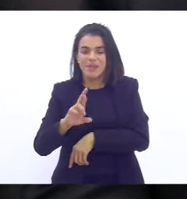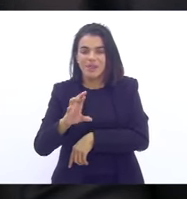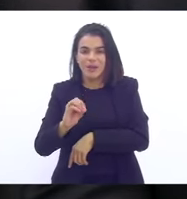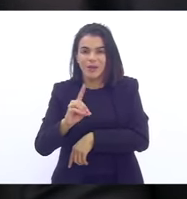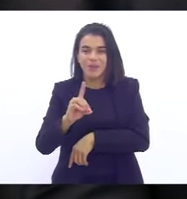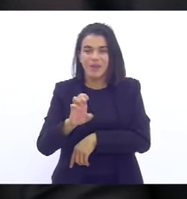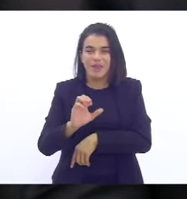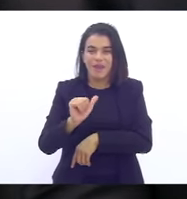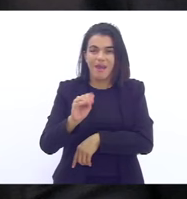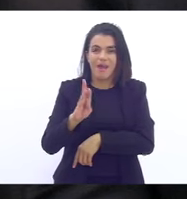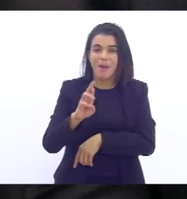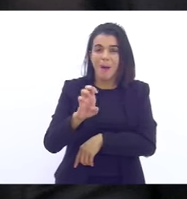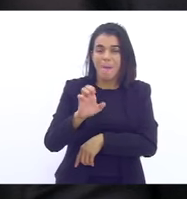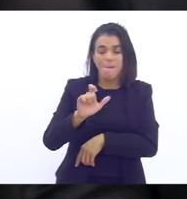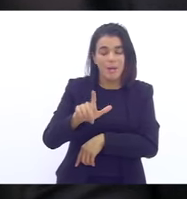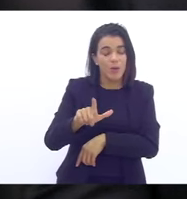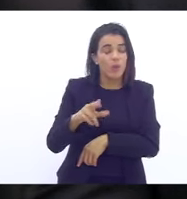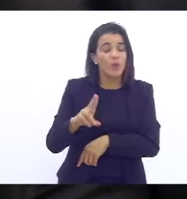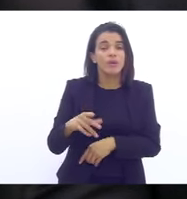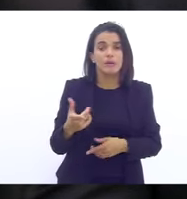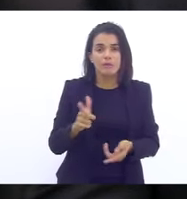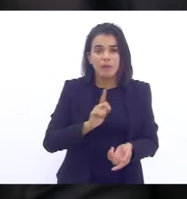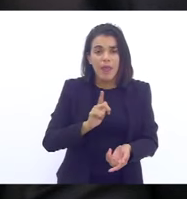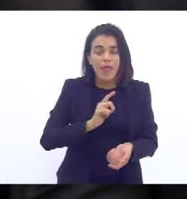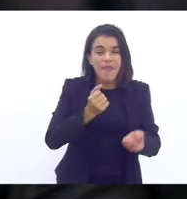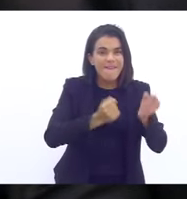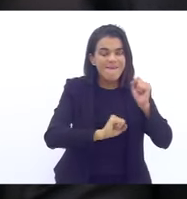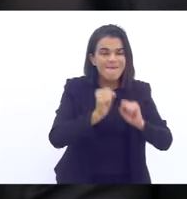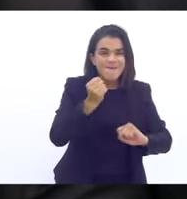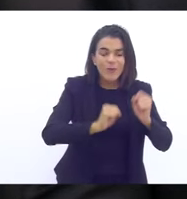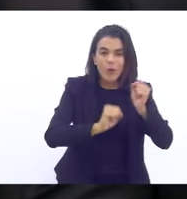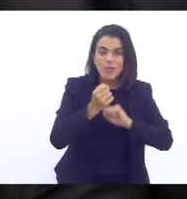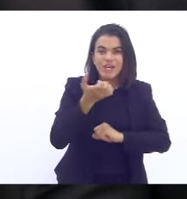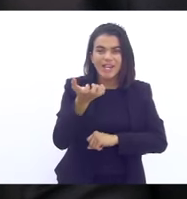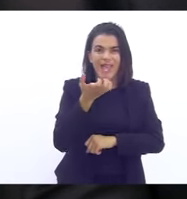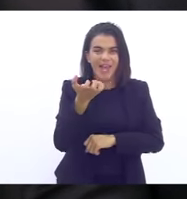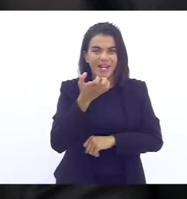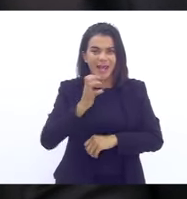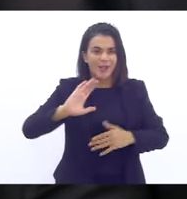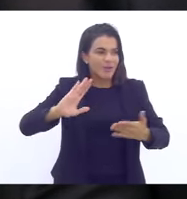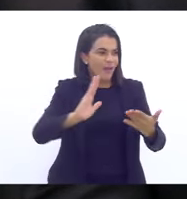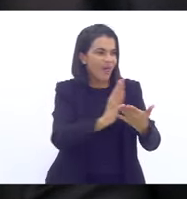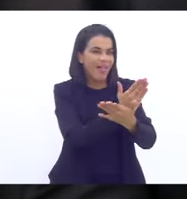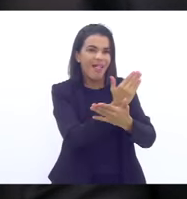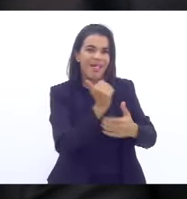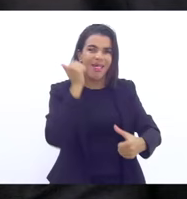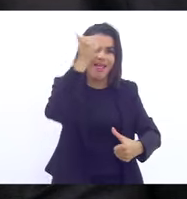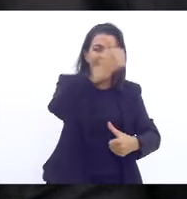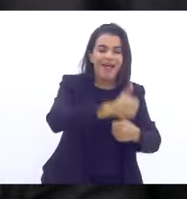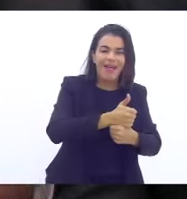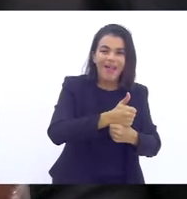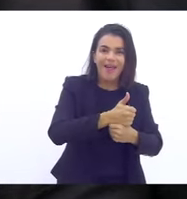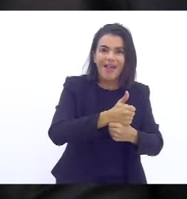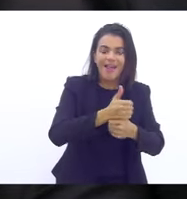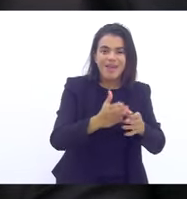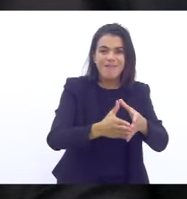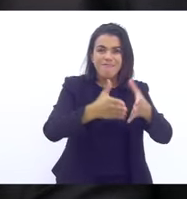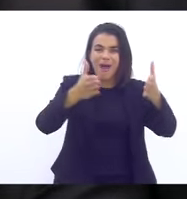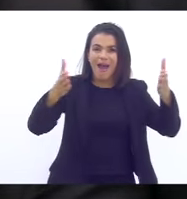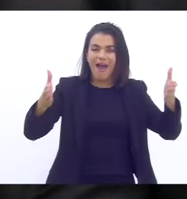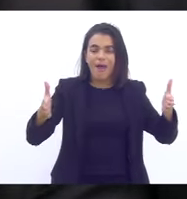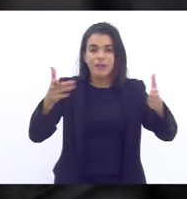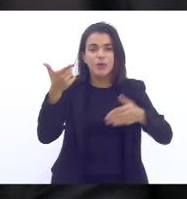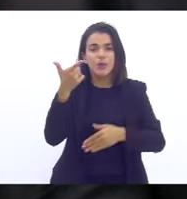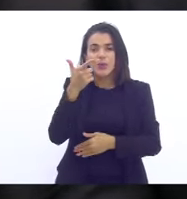Nós temos indústrias querendo se instalar em alguns municípios e se expandir e